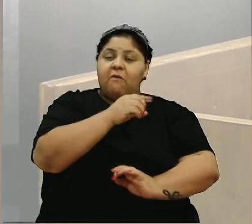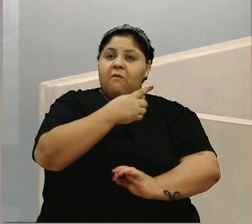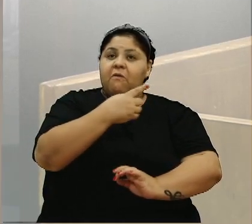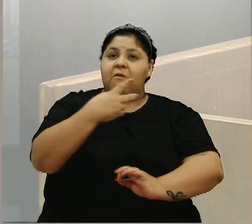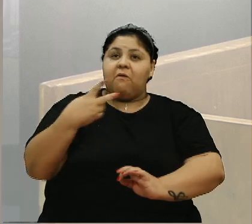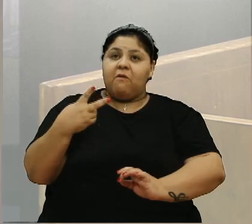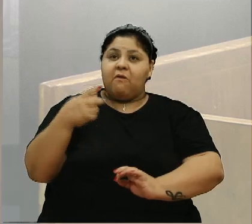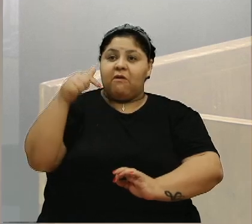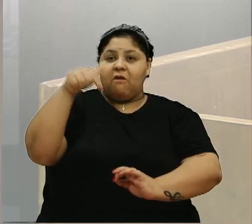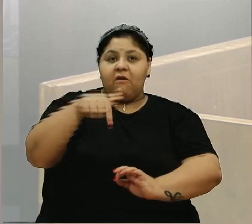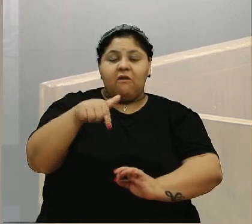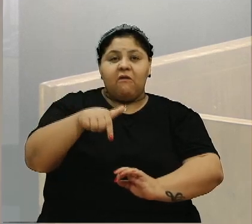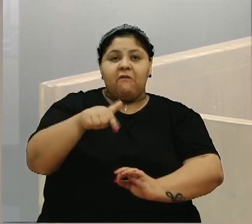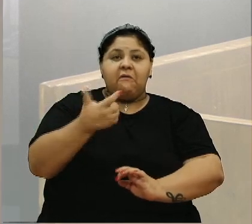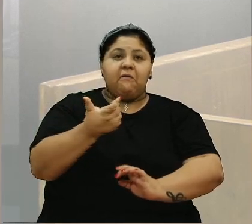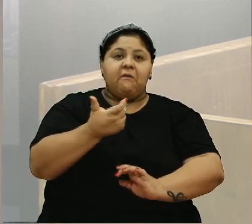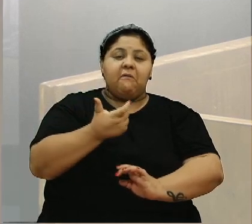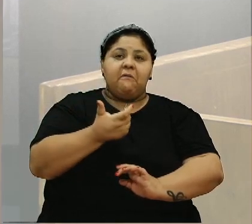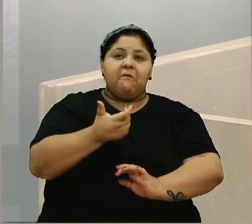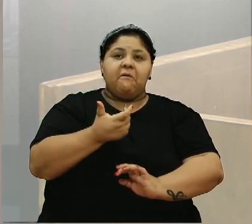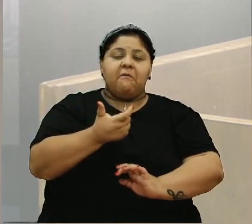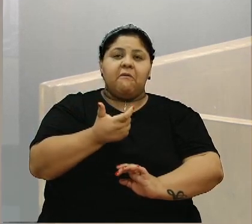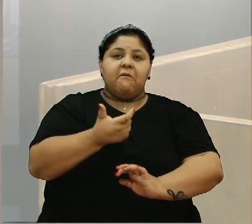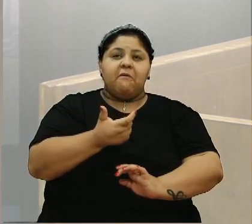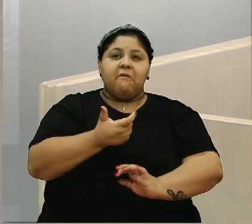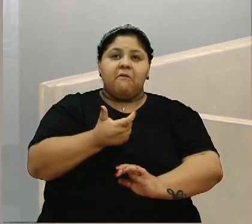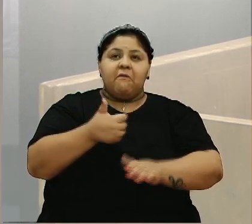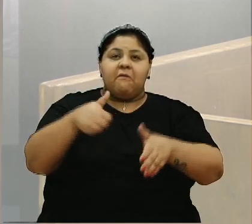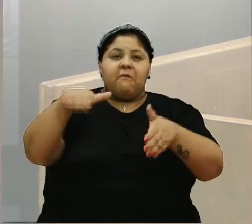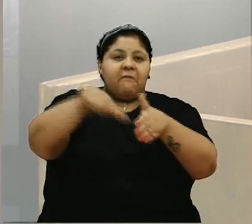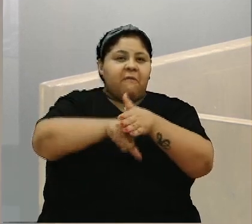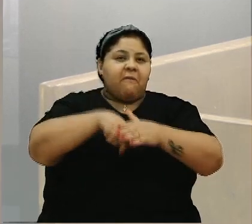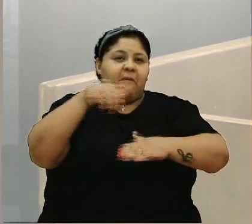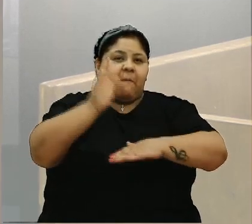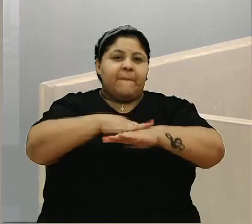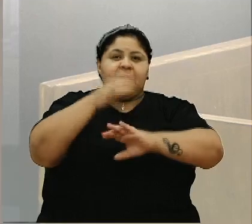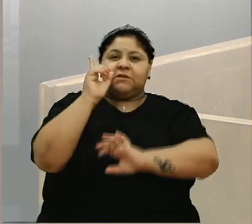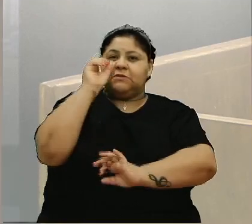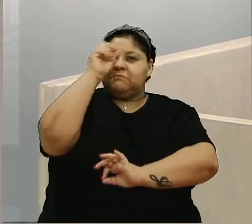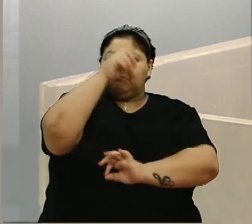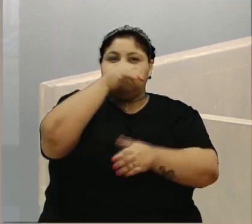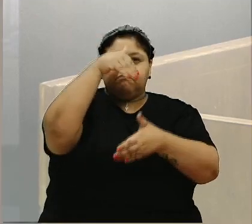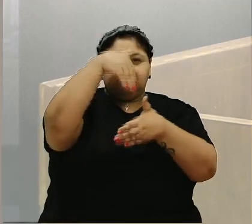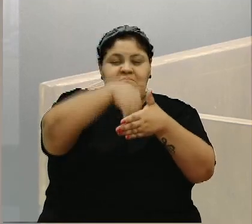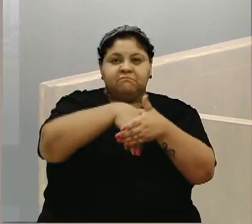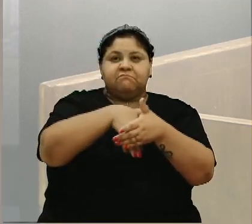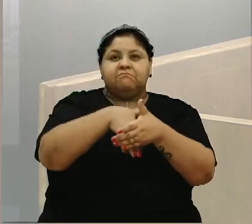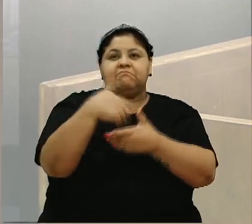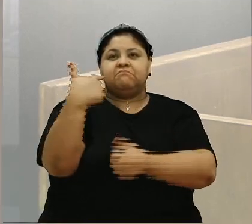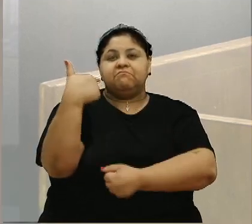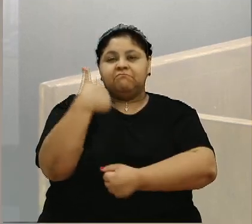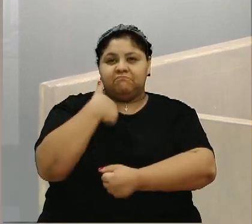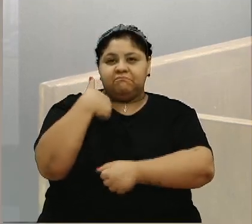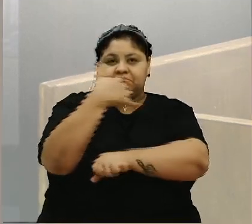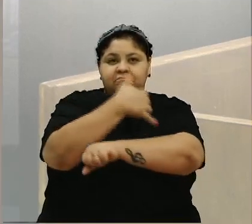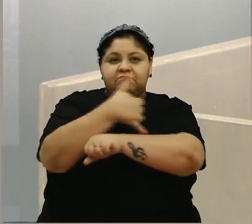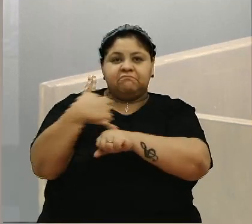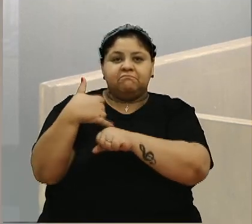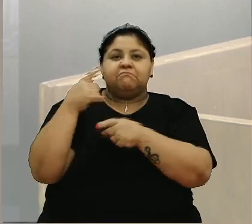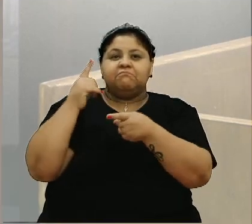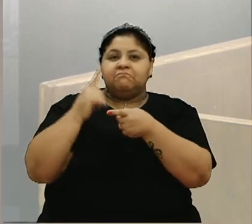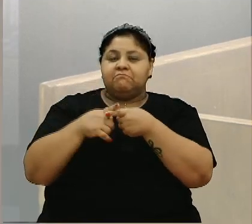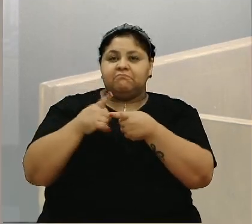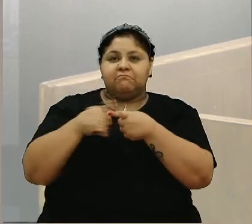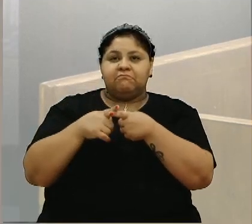e essa talvez tenha sido a pior, a mais difícil, né, das eleições pelas quais passei, porque